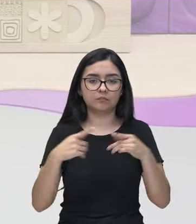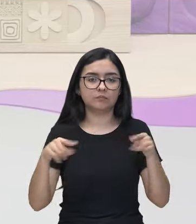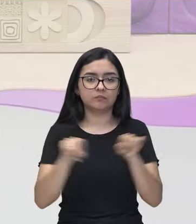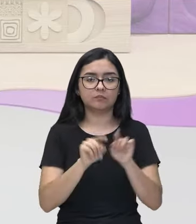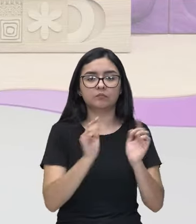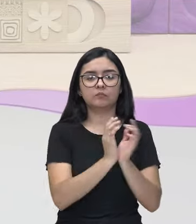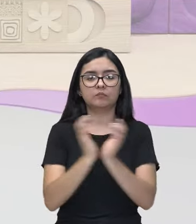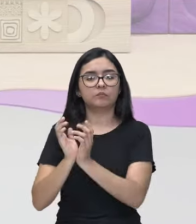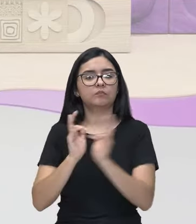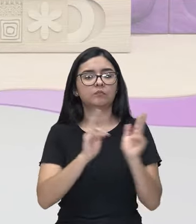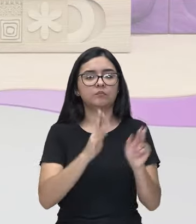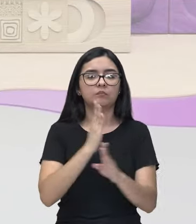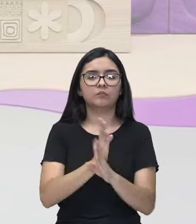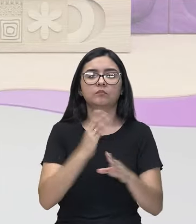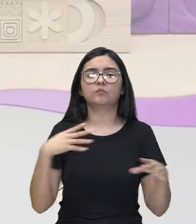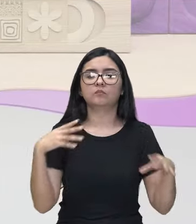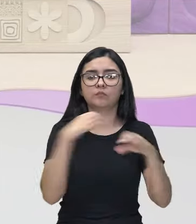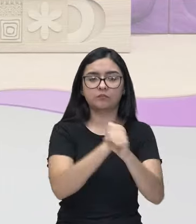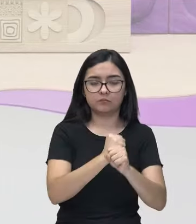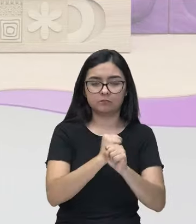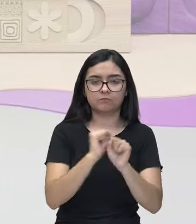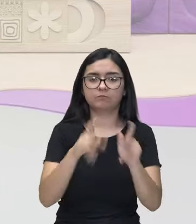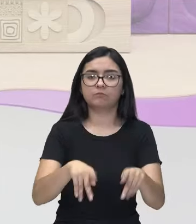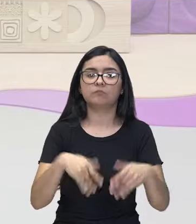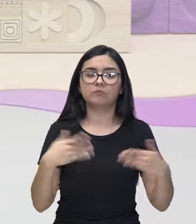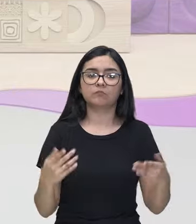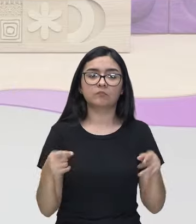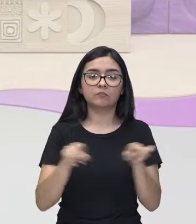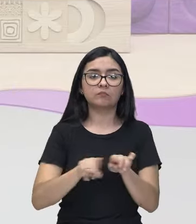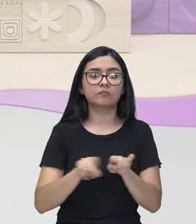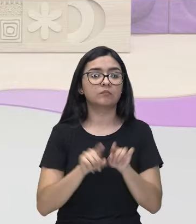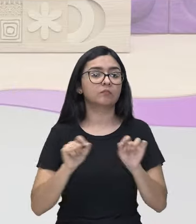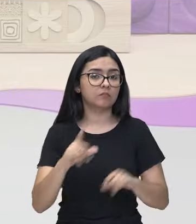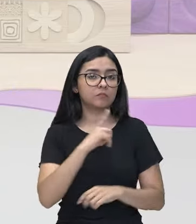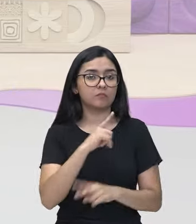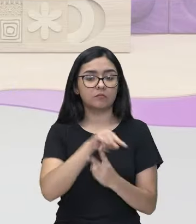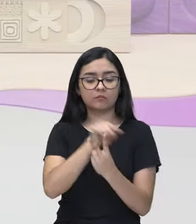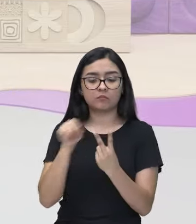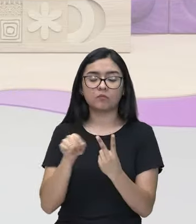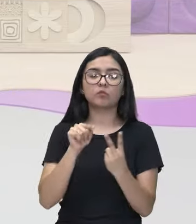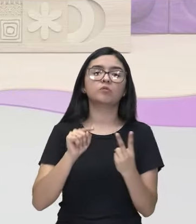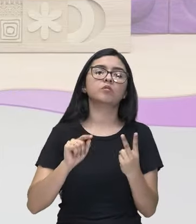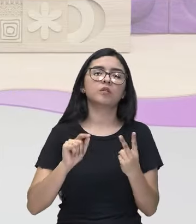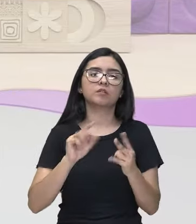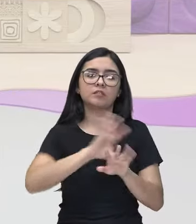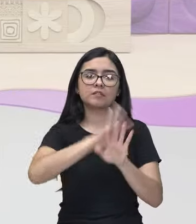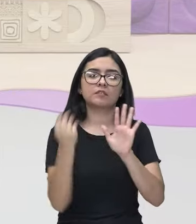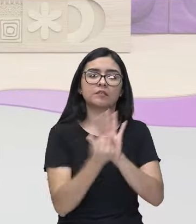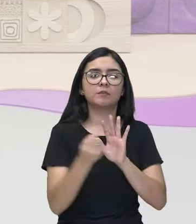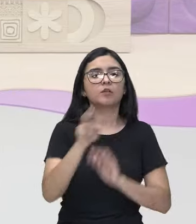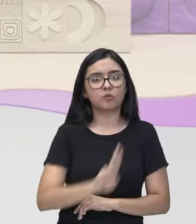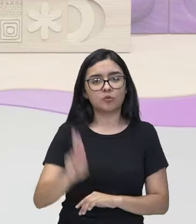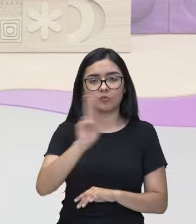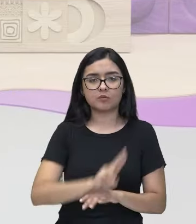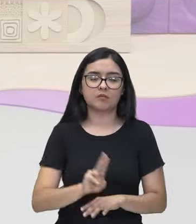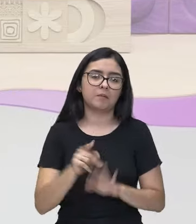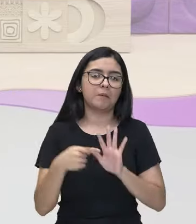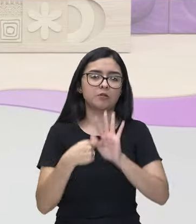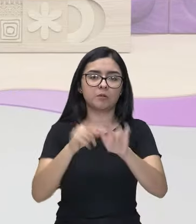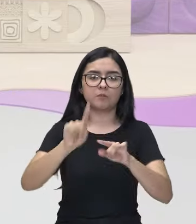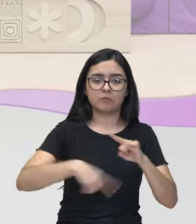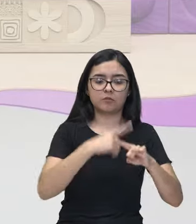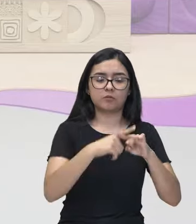para encontrar um total. Pessoal, também tem que ficar esperto o seguinte, ó, existem dois sinais que indicam a multiplicação, tá bom? É um sinal que